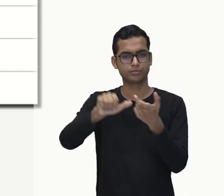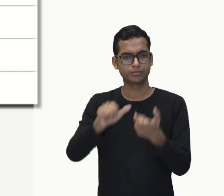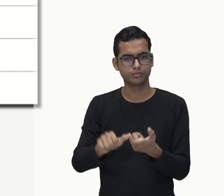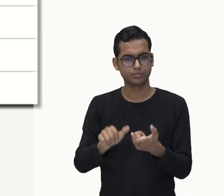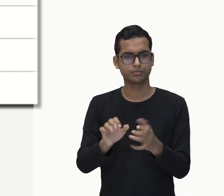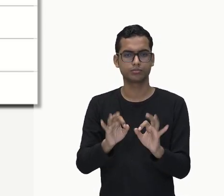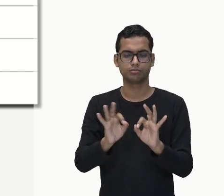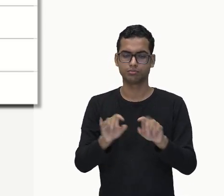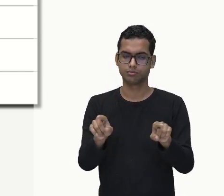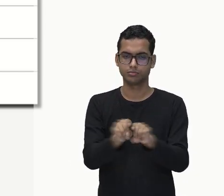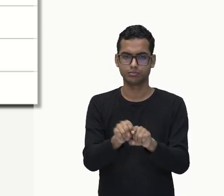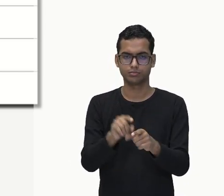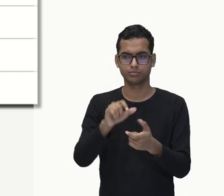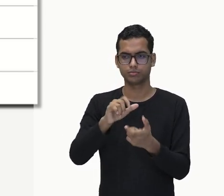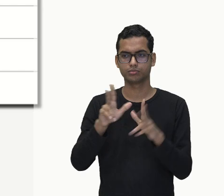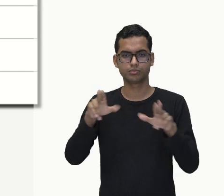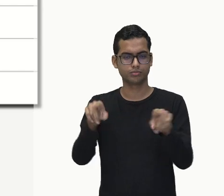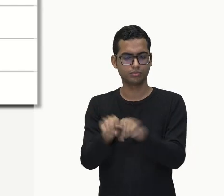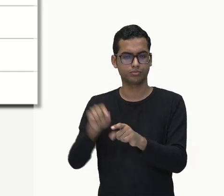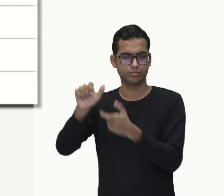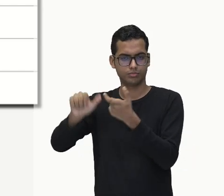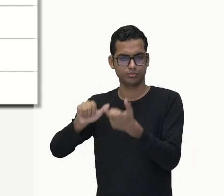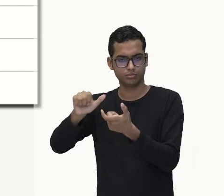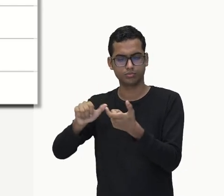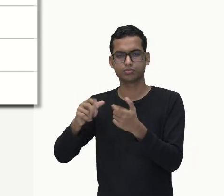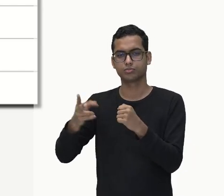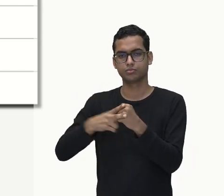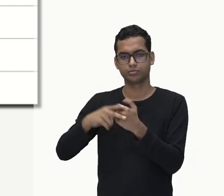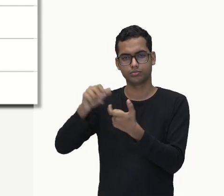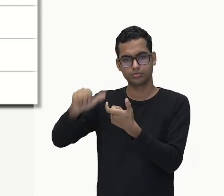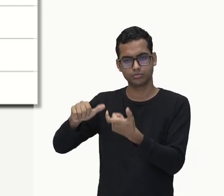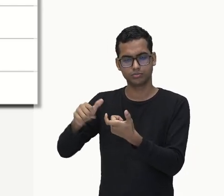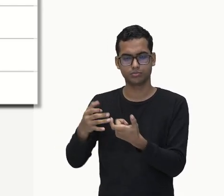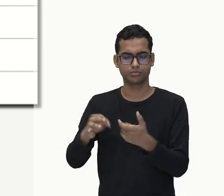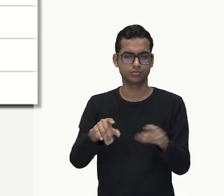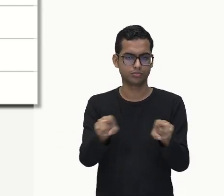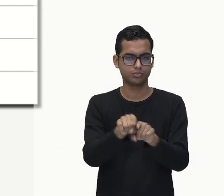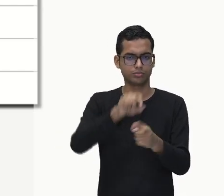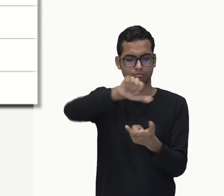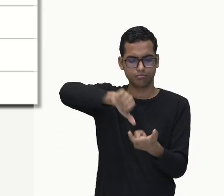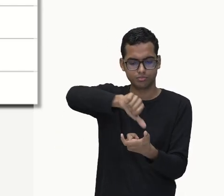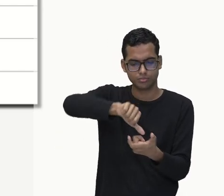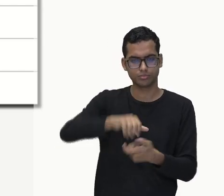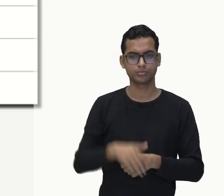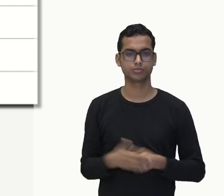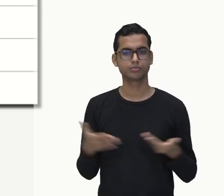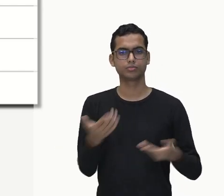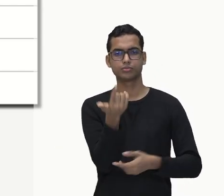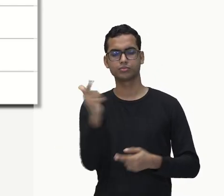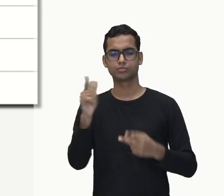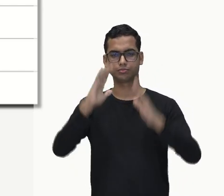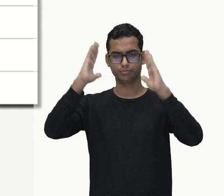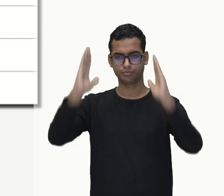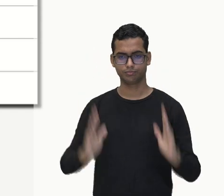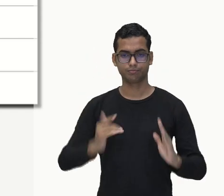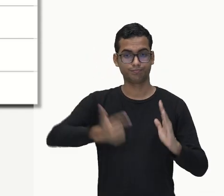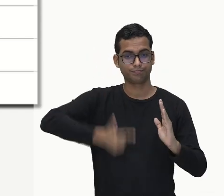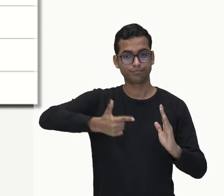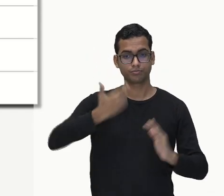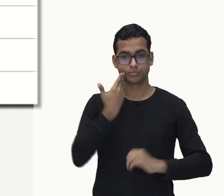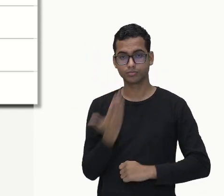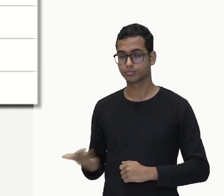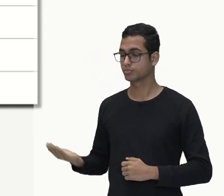aqui foi rogar. Como é que vai ficar, então, o verbo volver? Vocês lembram que o verbo da segunda terminação,